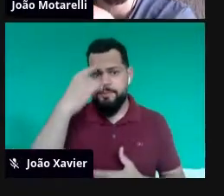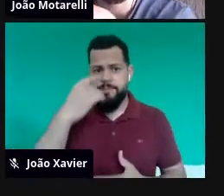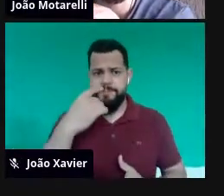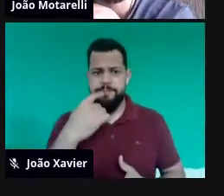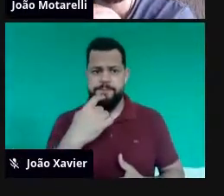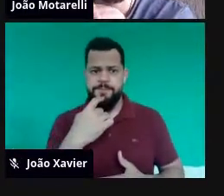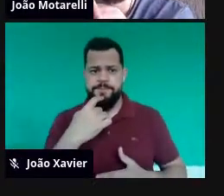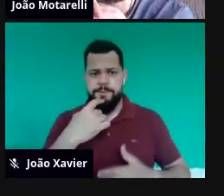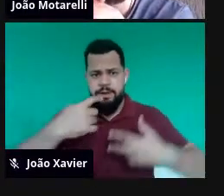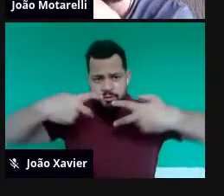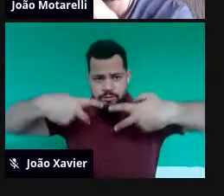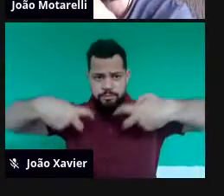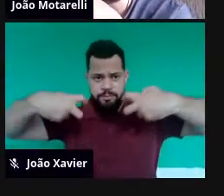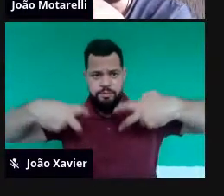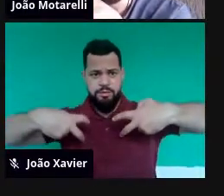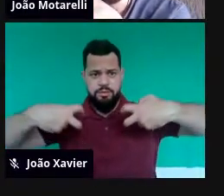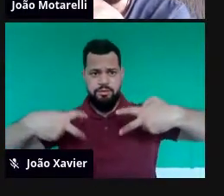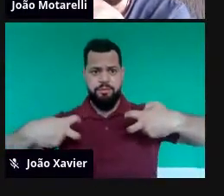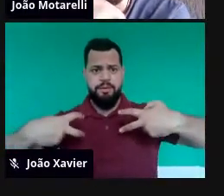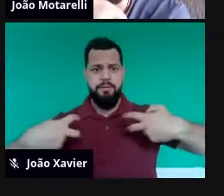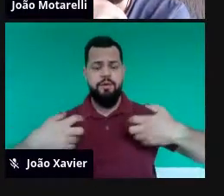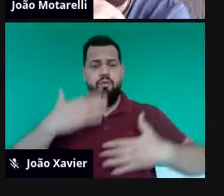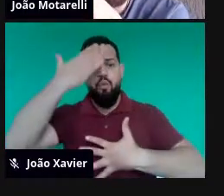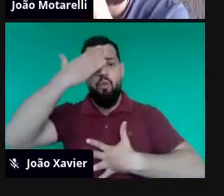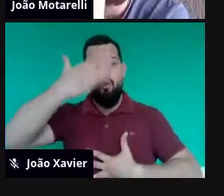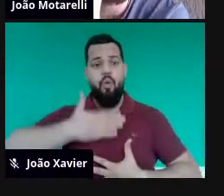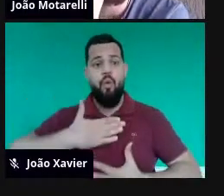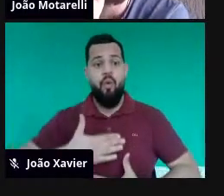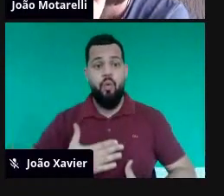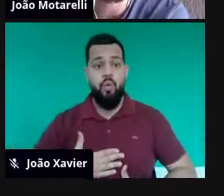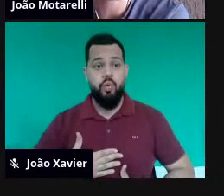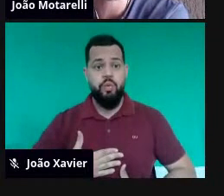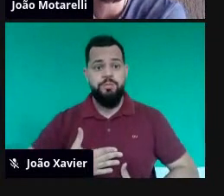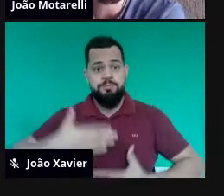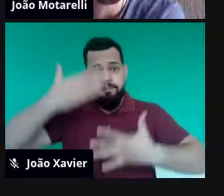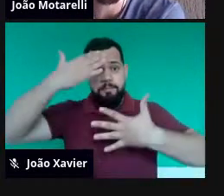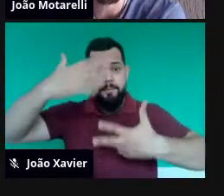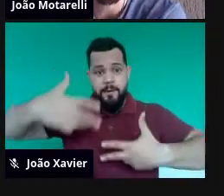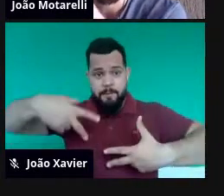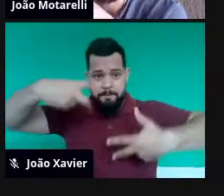principalmente, a minha imagem de uma forma